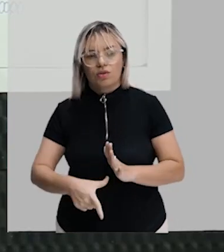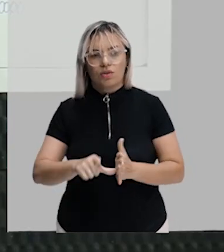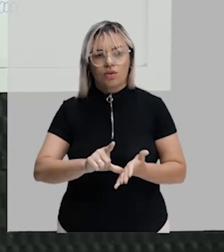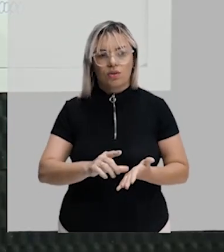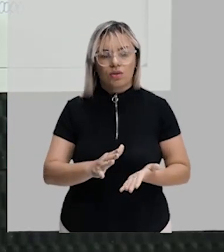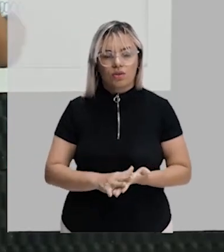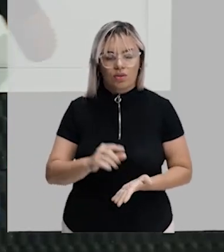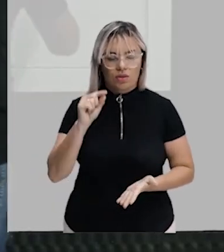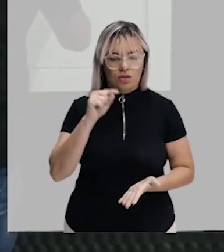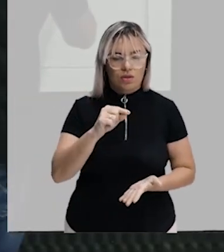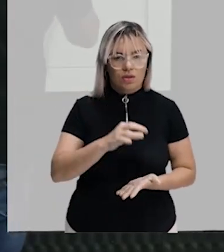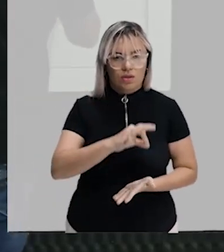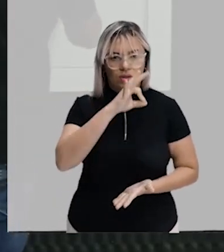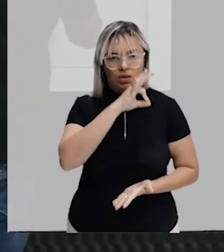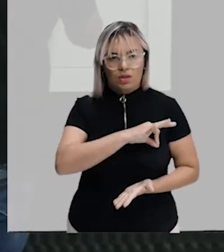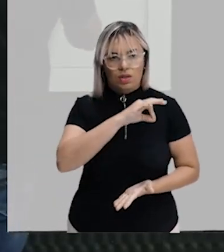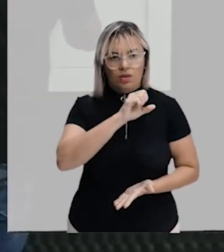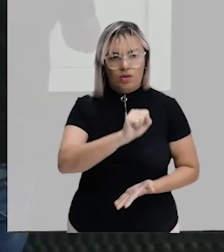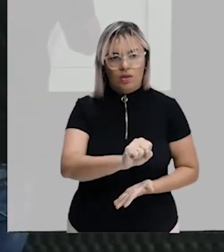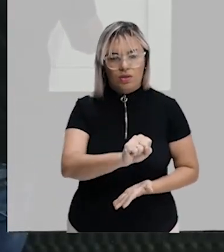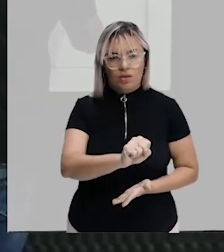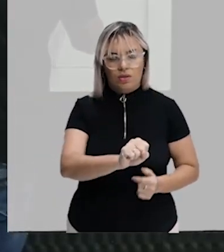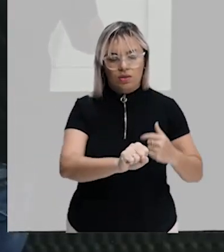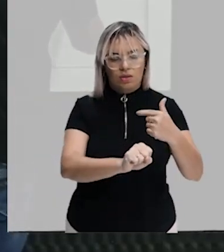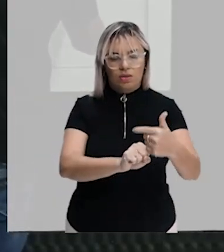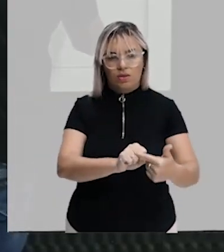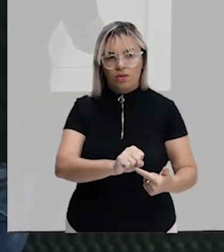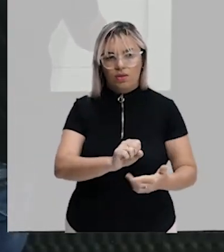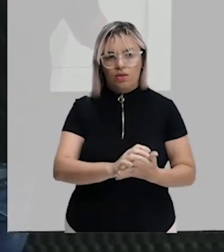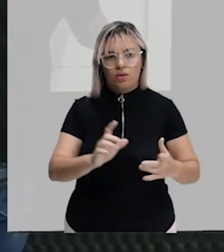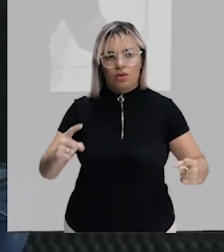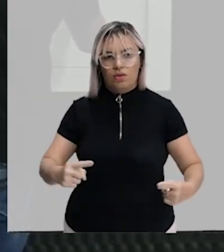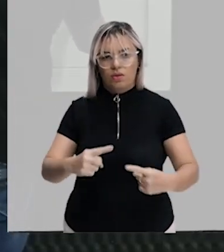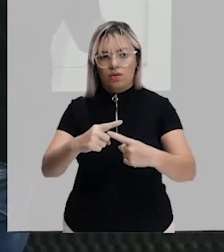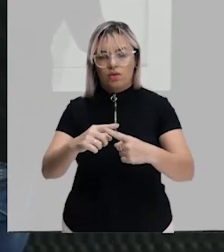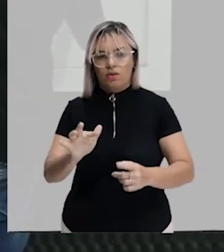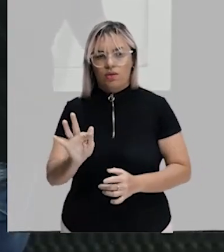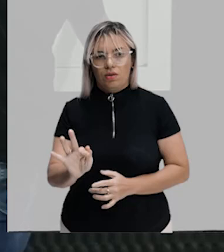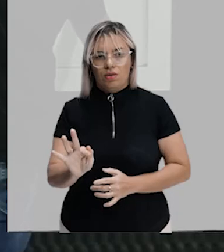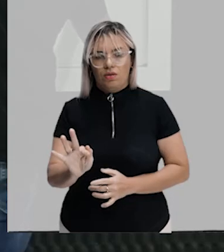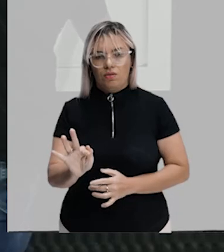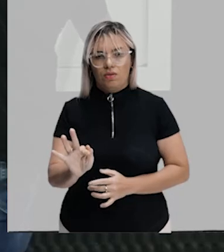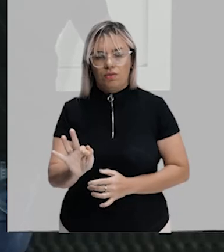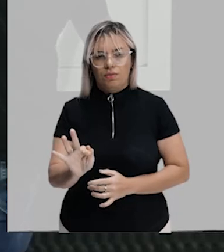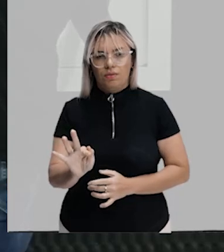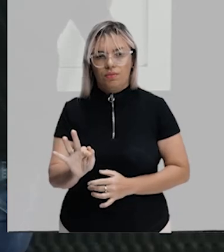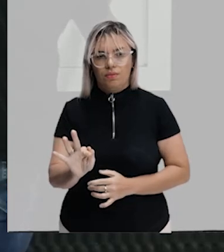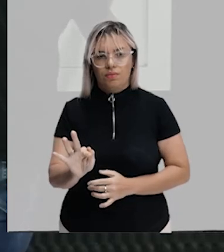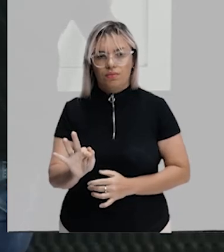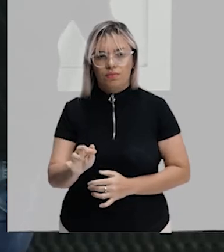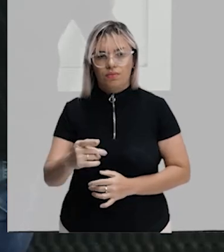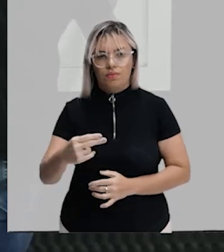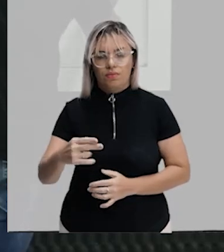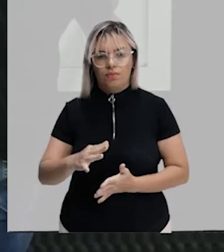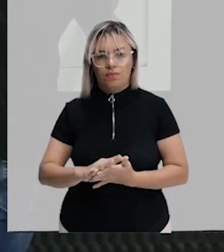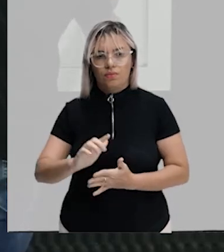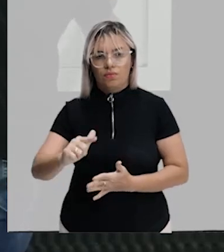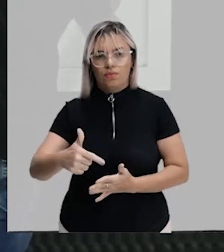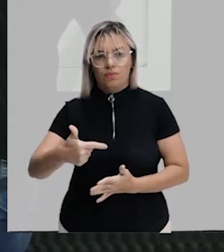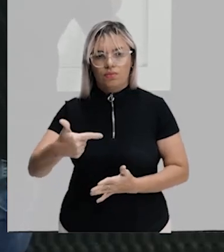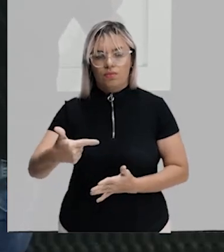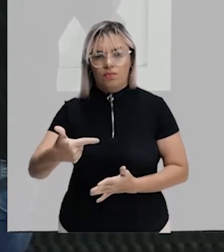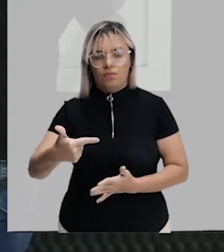esse salário S foi multiplicado por um fator F que deu 2.400.